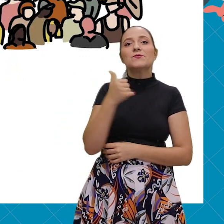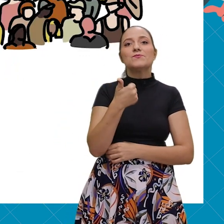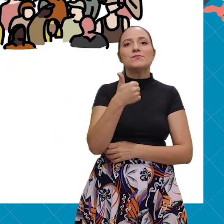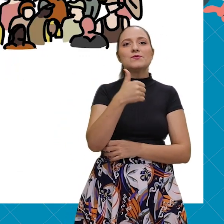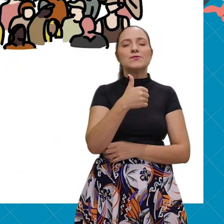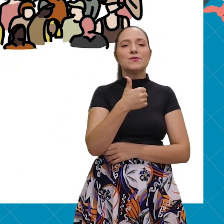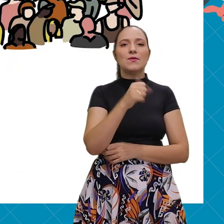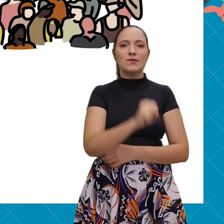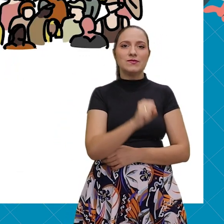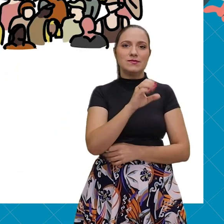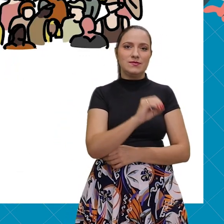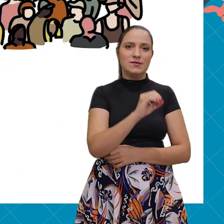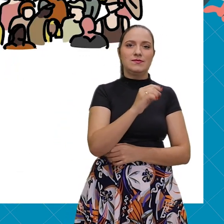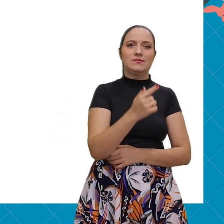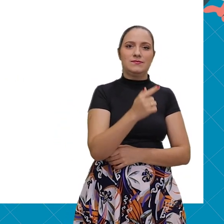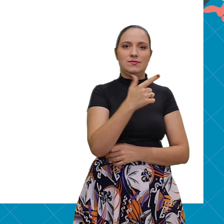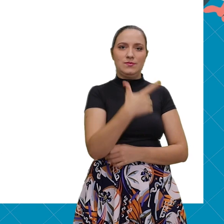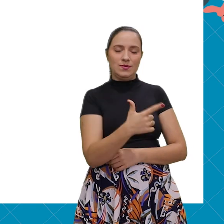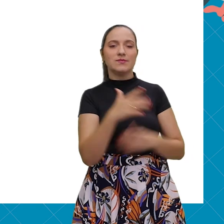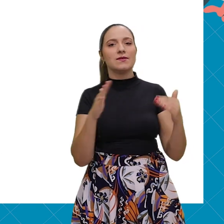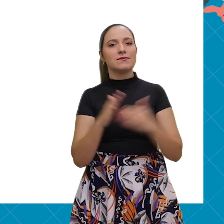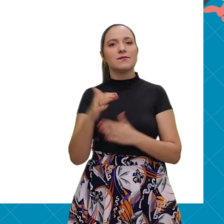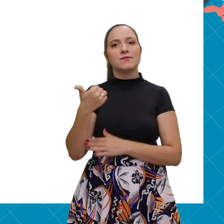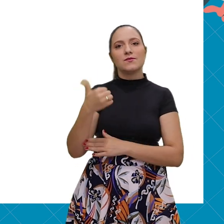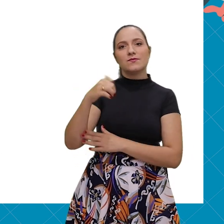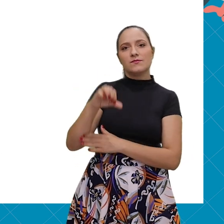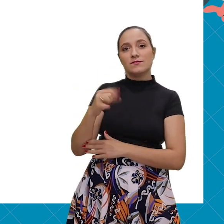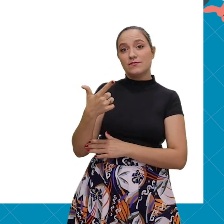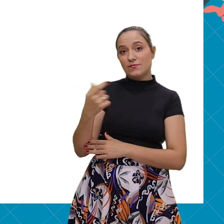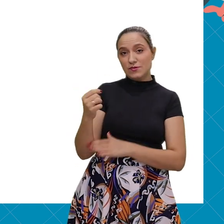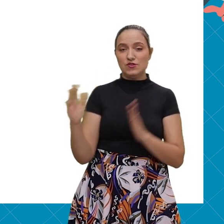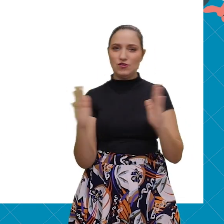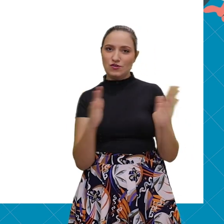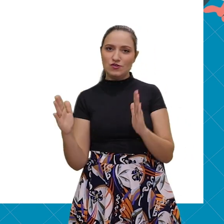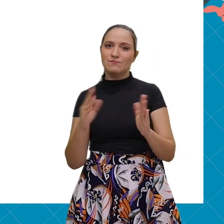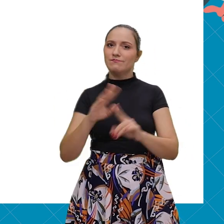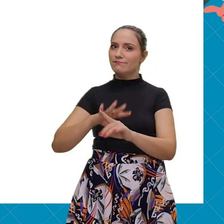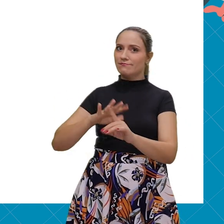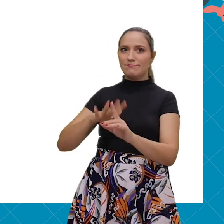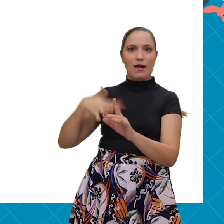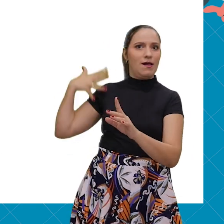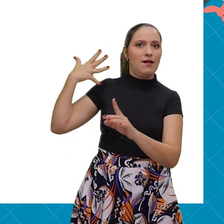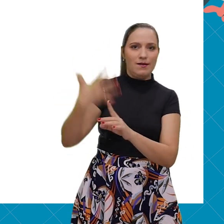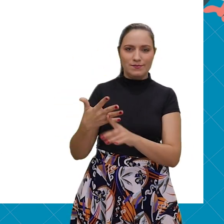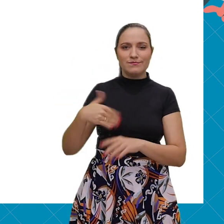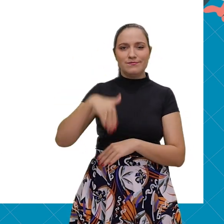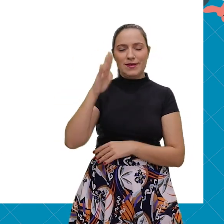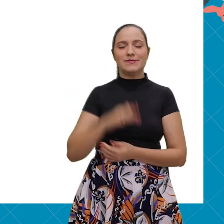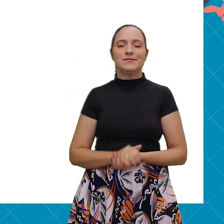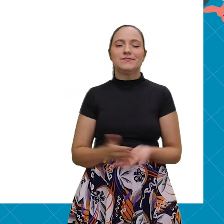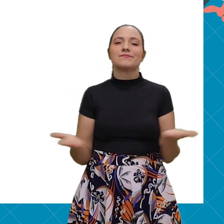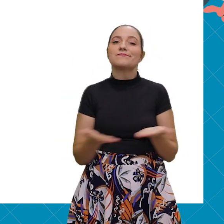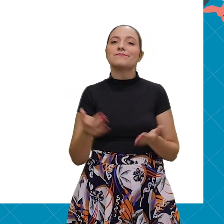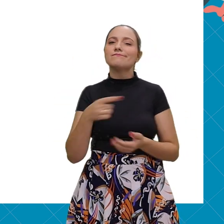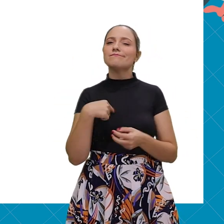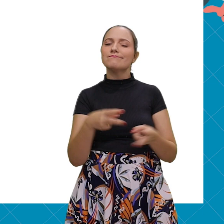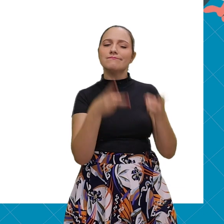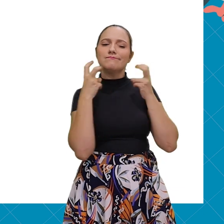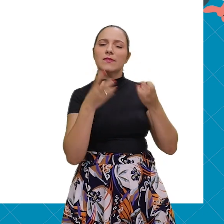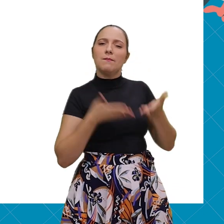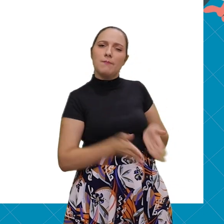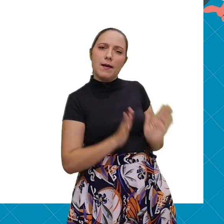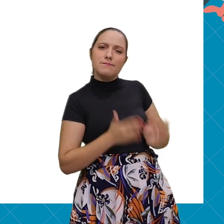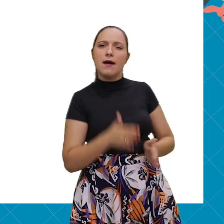durante os anos de 1872 a 1920. Beleza, dito isso, a gente precisa voltar agora para o crescimento vegetativo